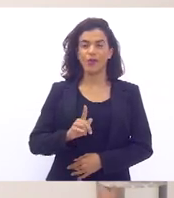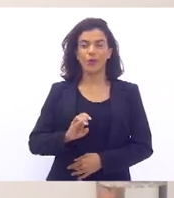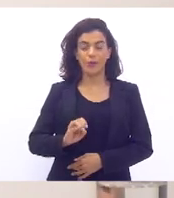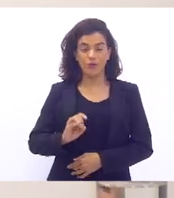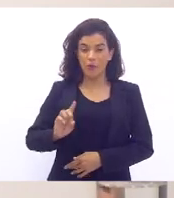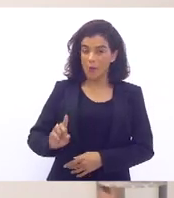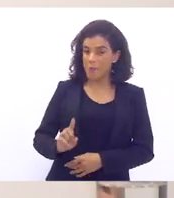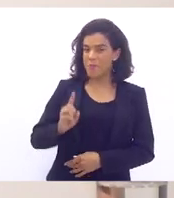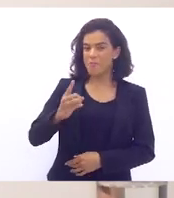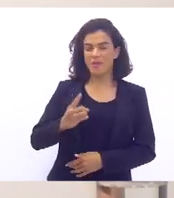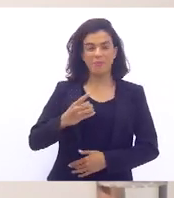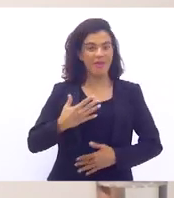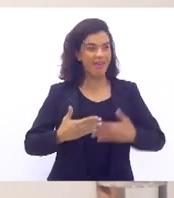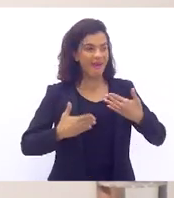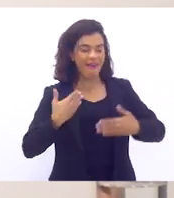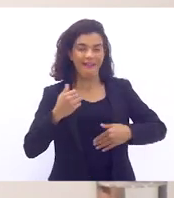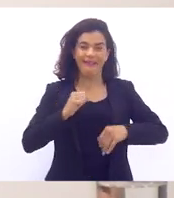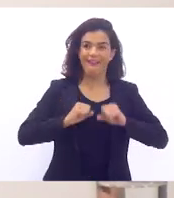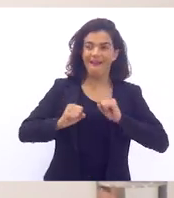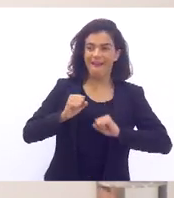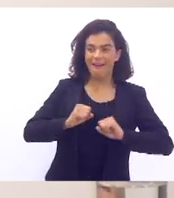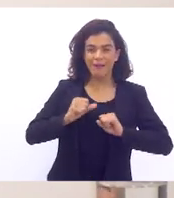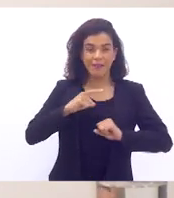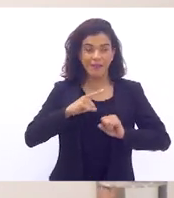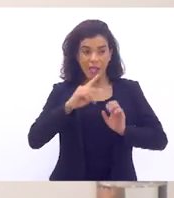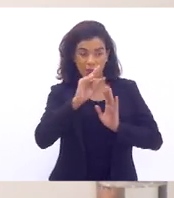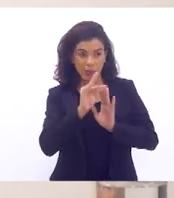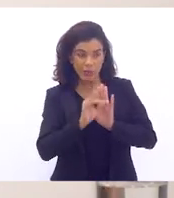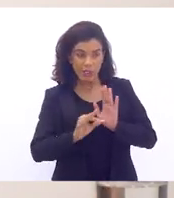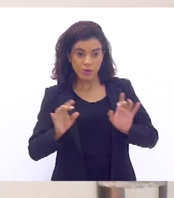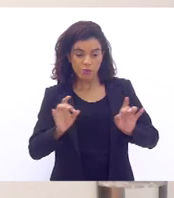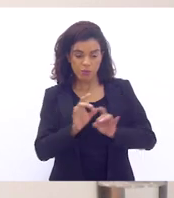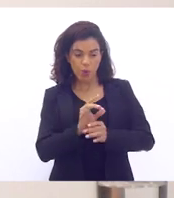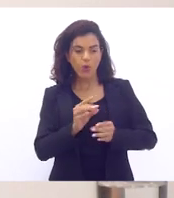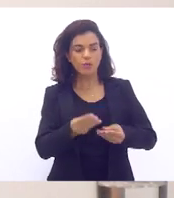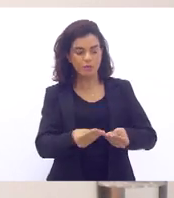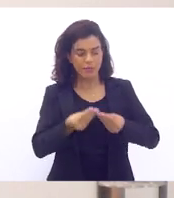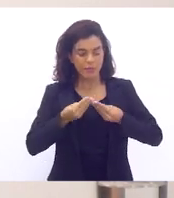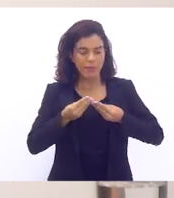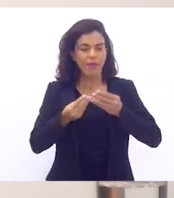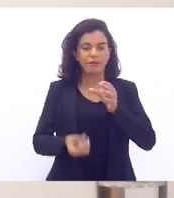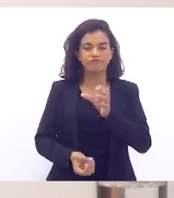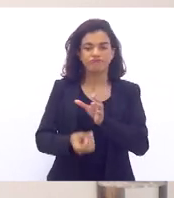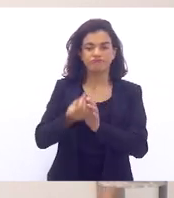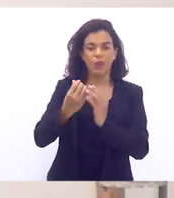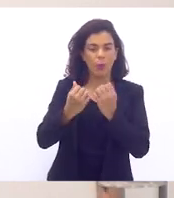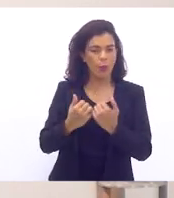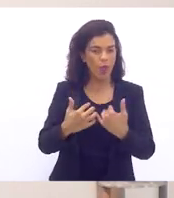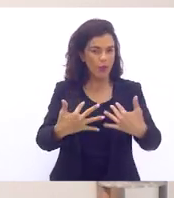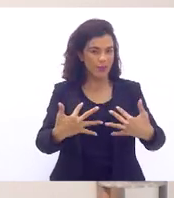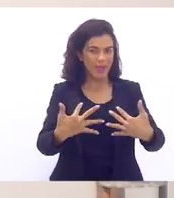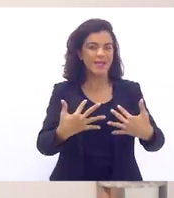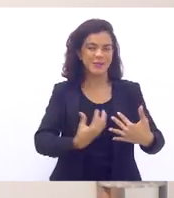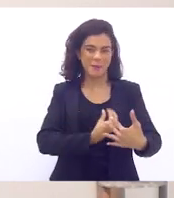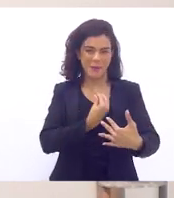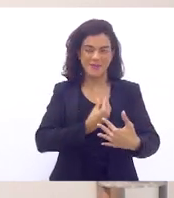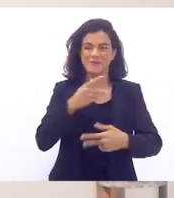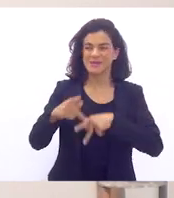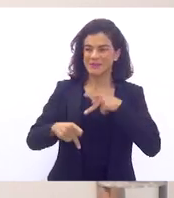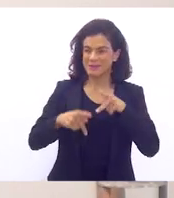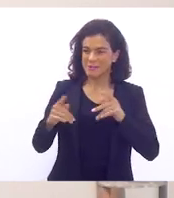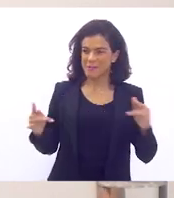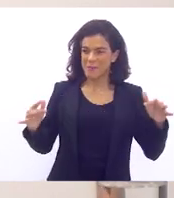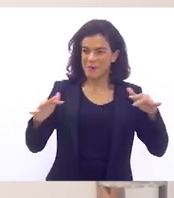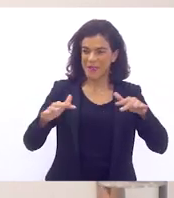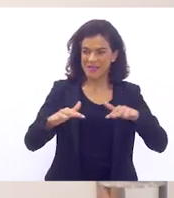Vamos fazer assim que tiver o esboço pronto você traz pra gente que a gente faz audiência pública e para nossa